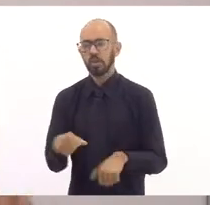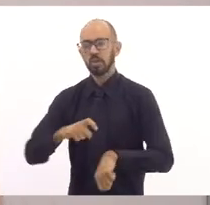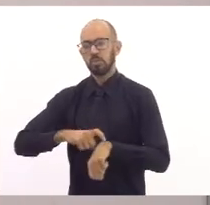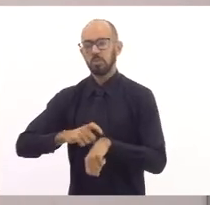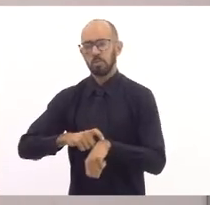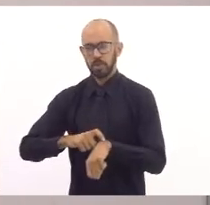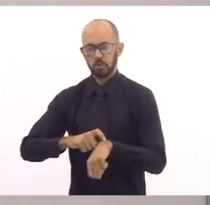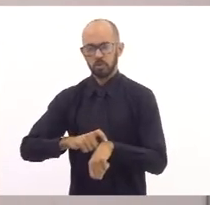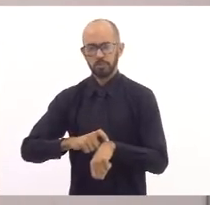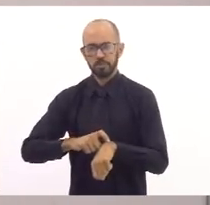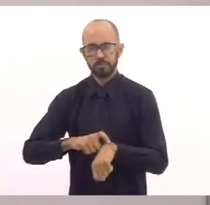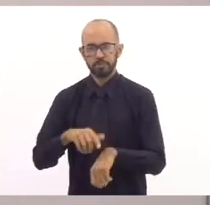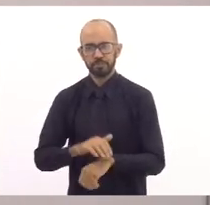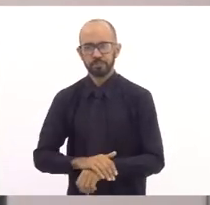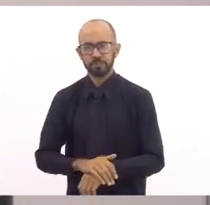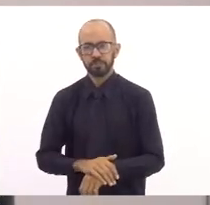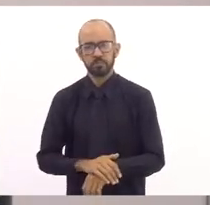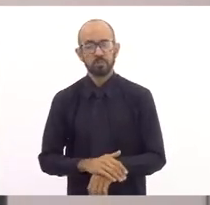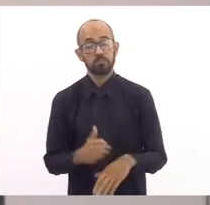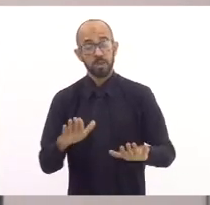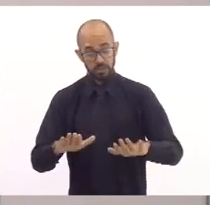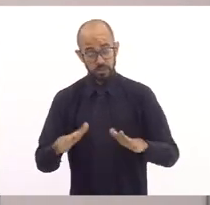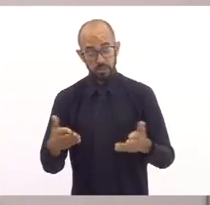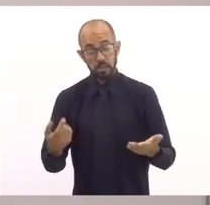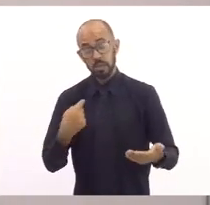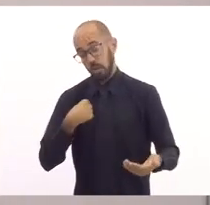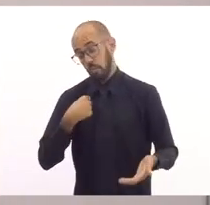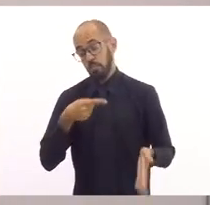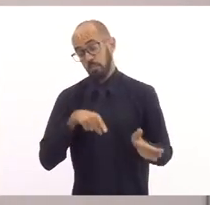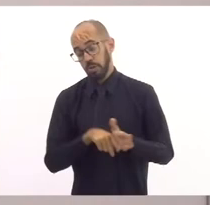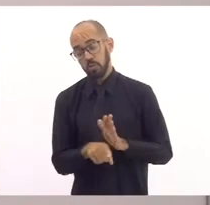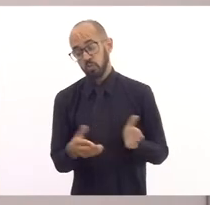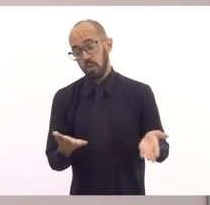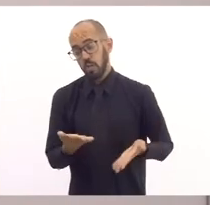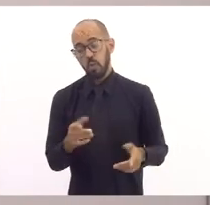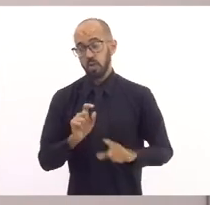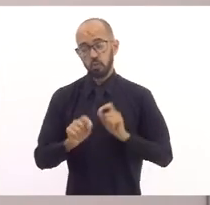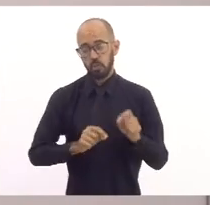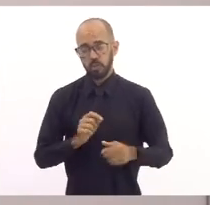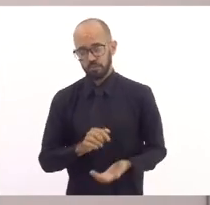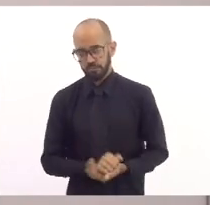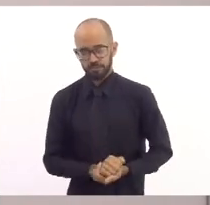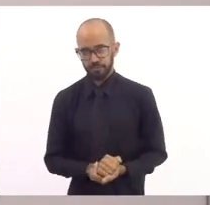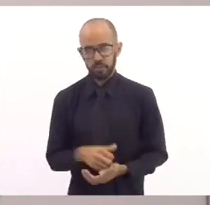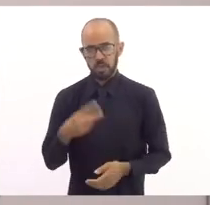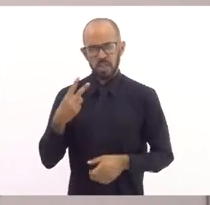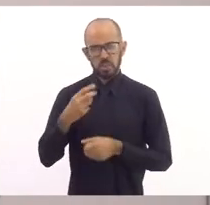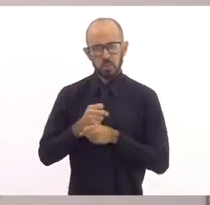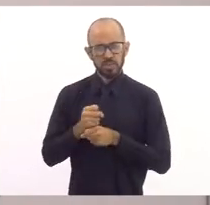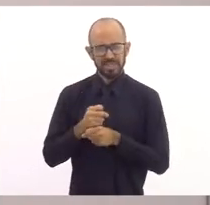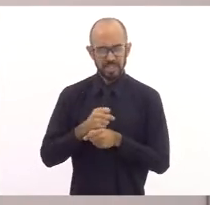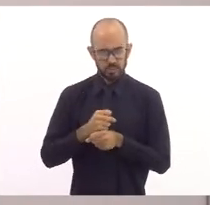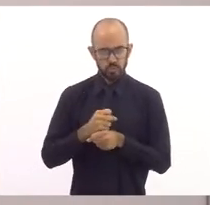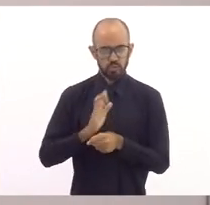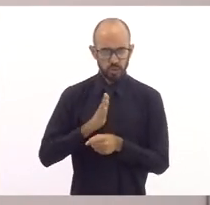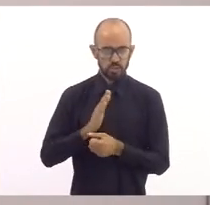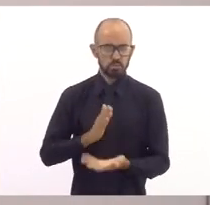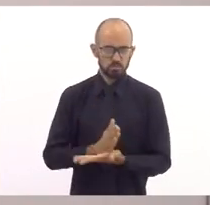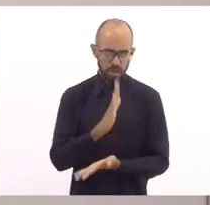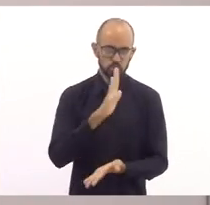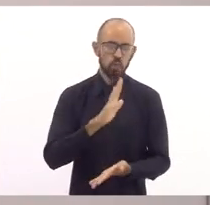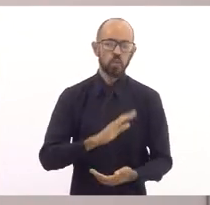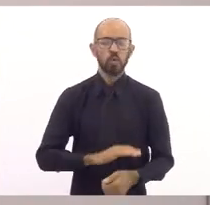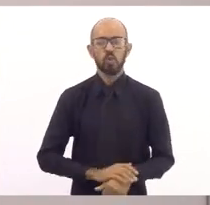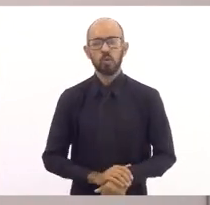histórico. Aí eu pergunto, pelo menos 2 anos e quebrado se passaram.